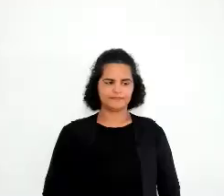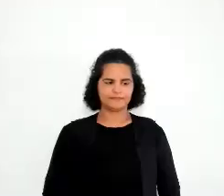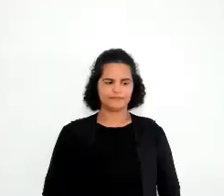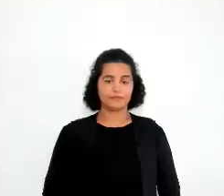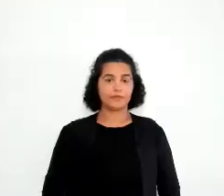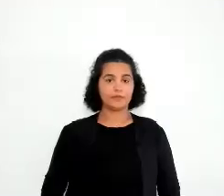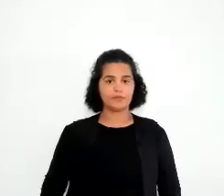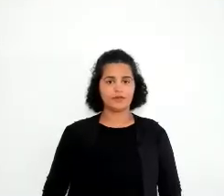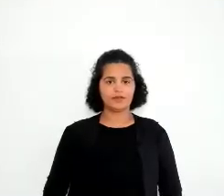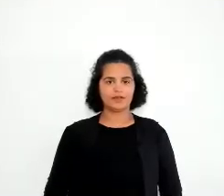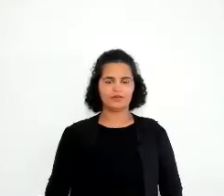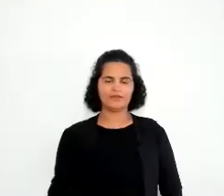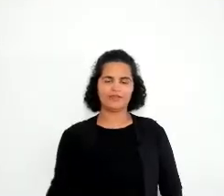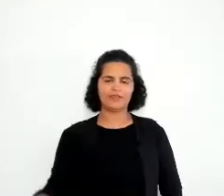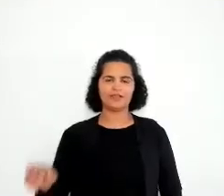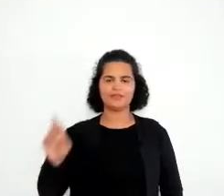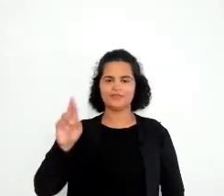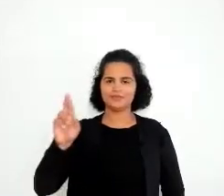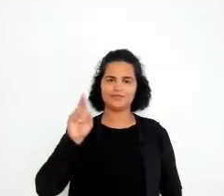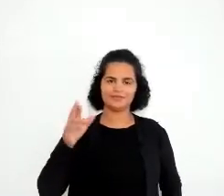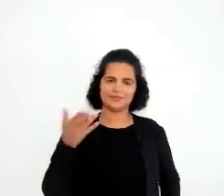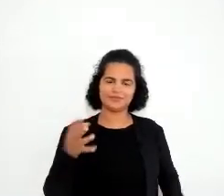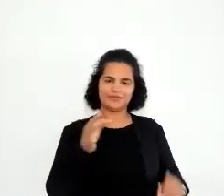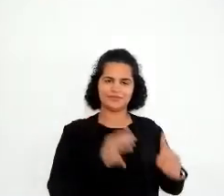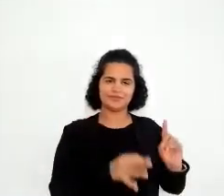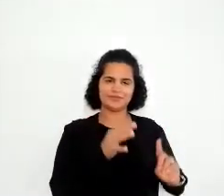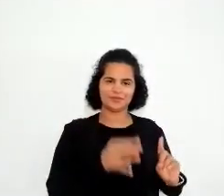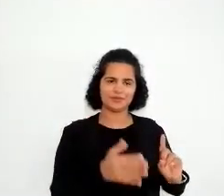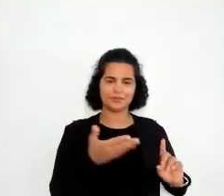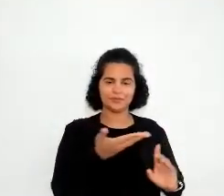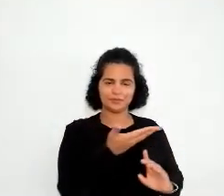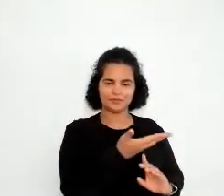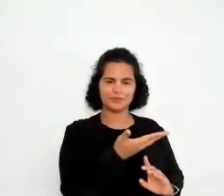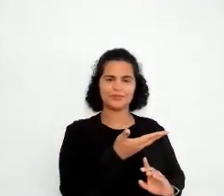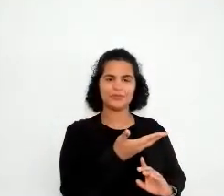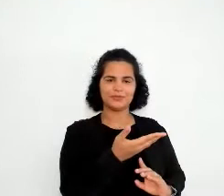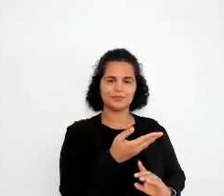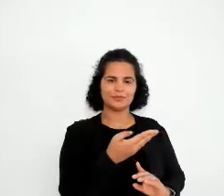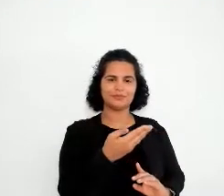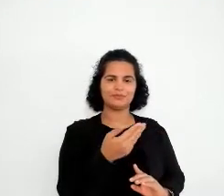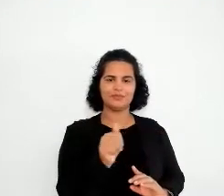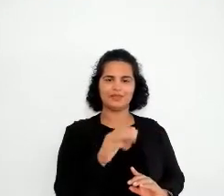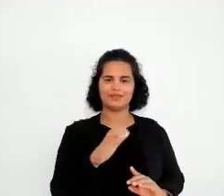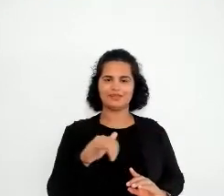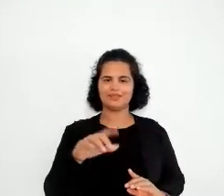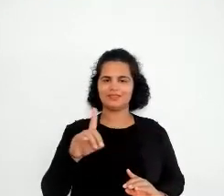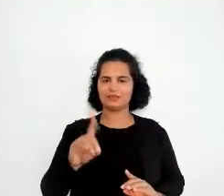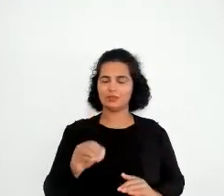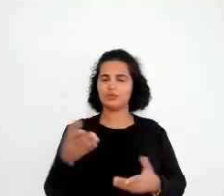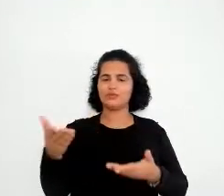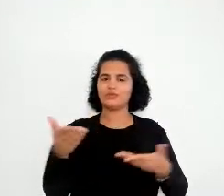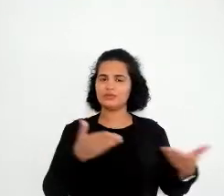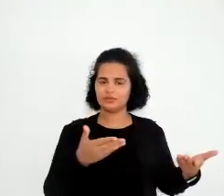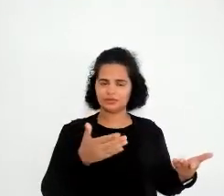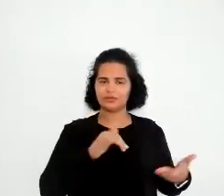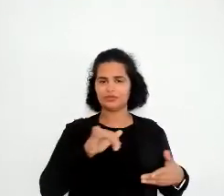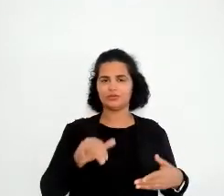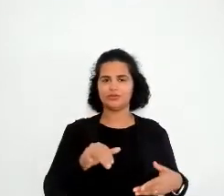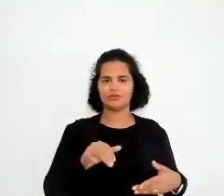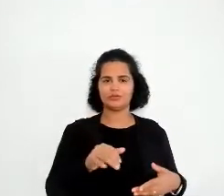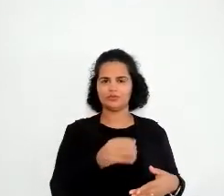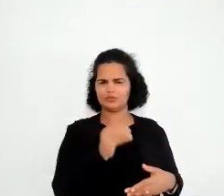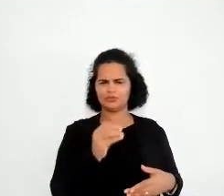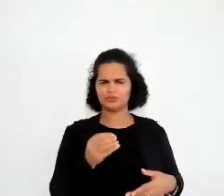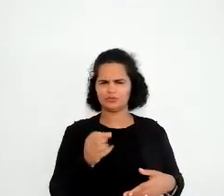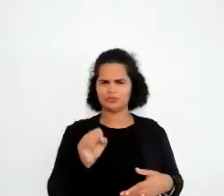Representando o desembargador Virgílio de Macedo, convidamos o desembargador João Rebouças a fazer a entrega da medalha